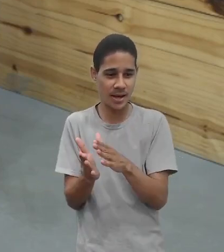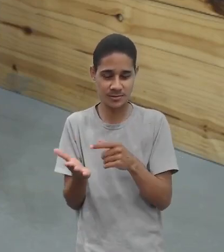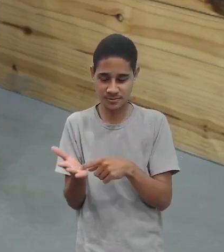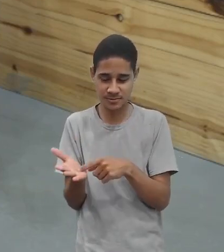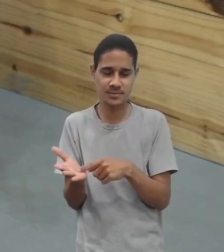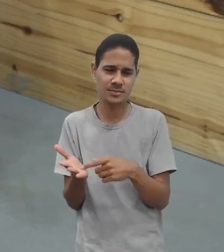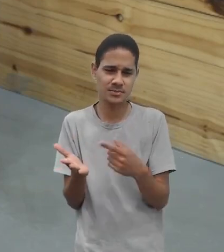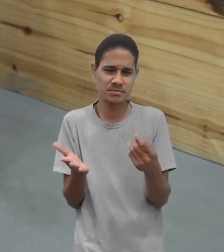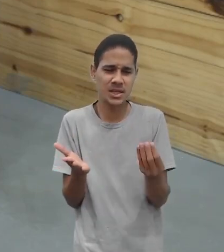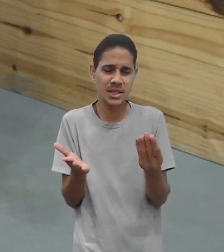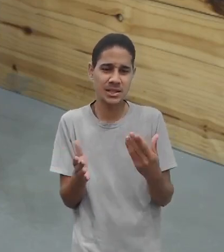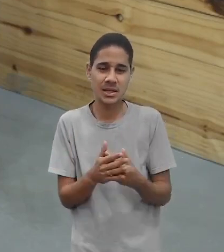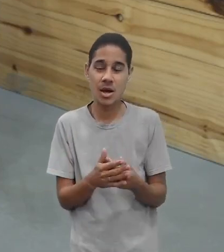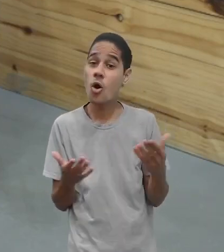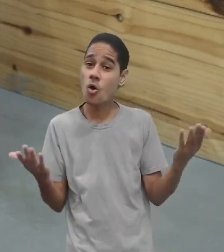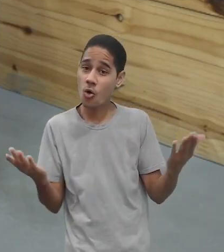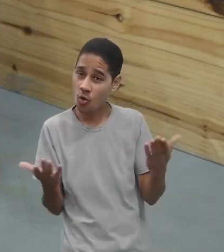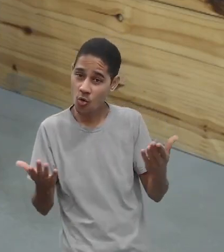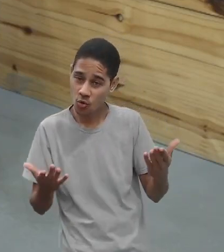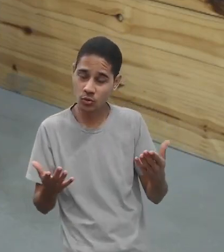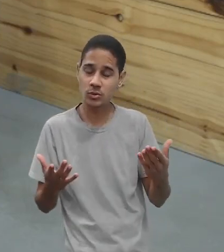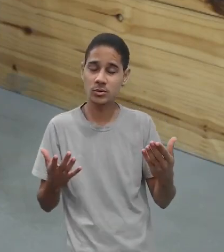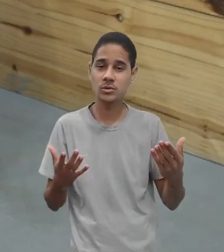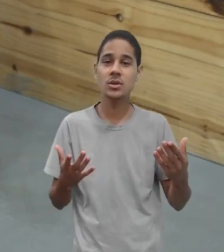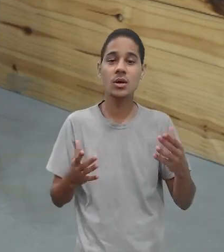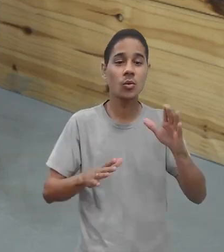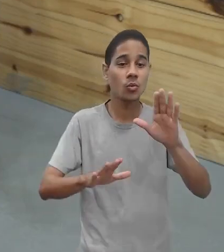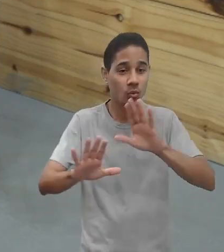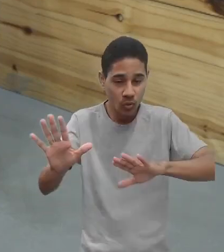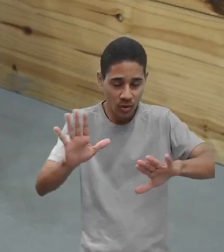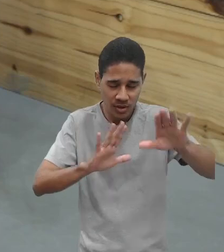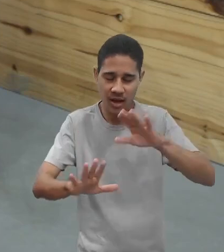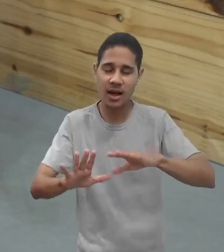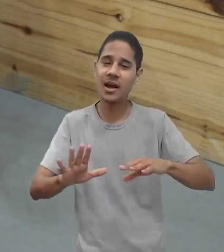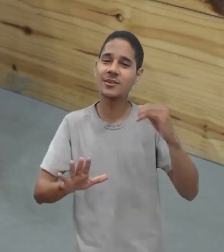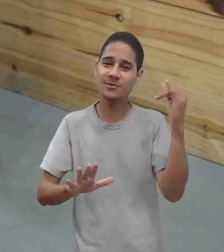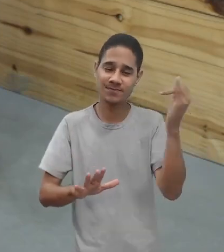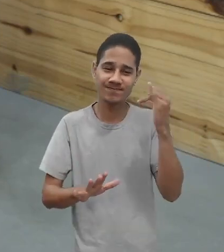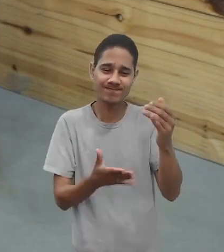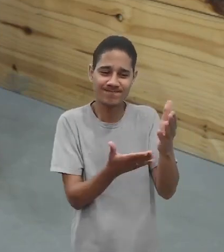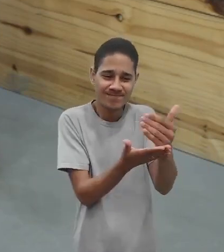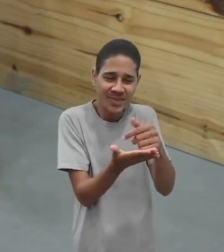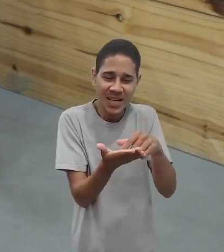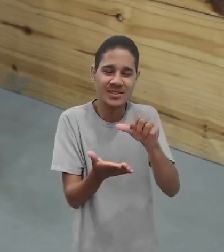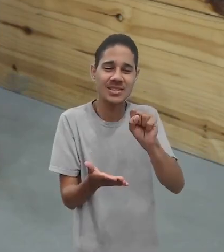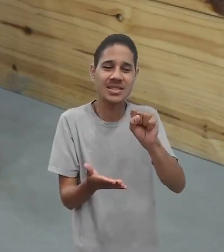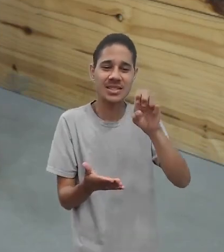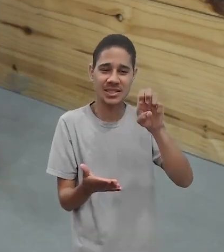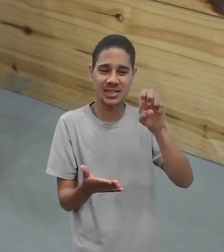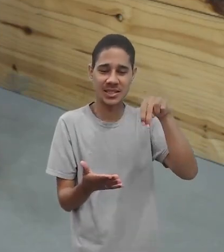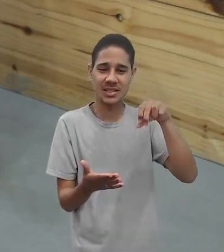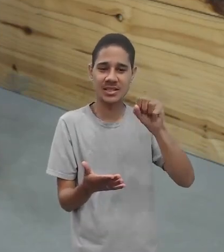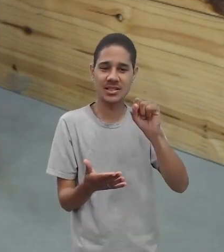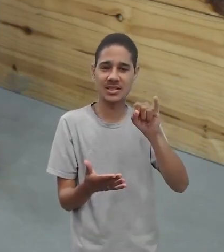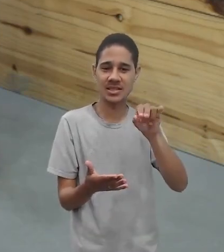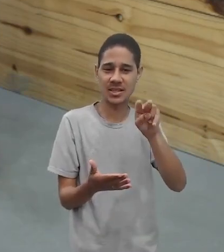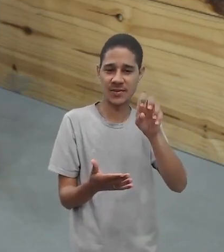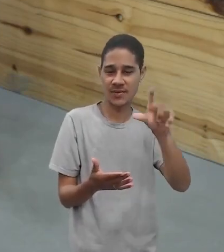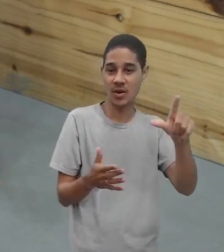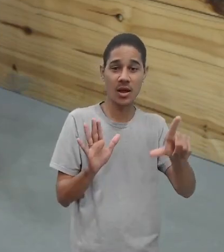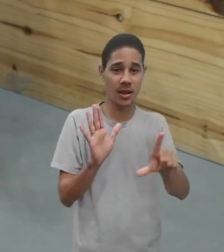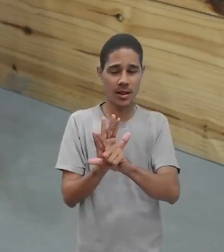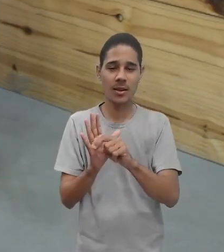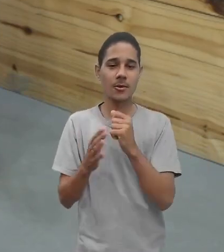muito evidente hoje, e esse cuidado com acesso aos dados sensíveis, né, que a LGPD, ela cuida disso, tá bem?